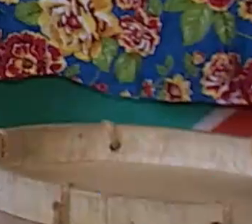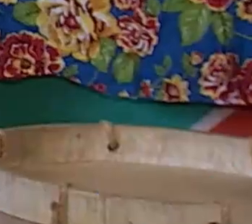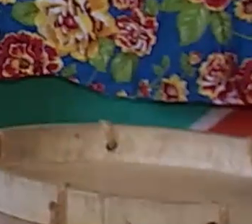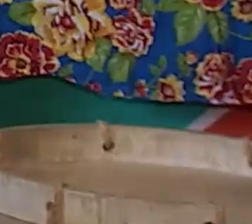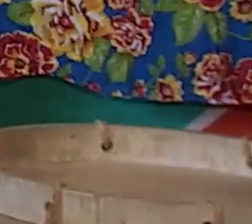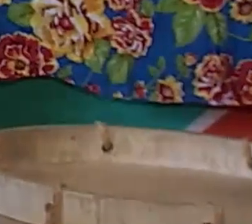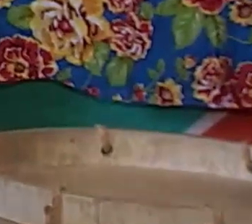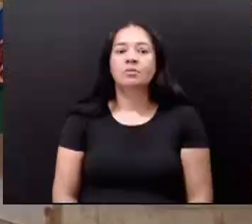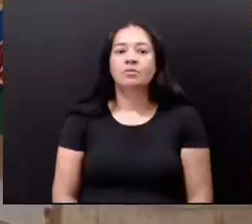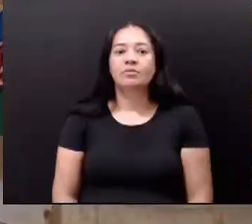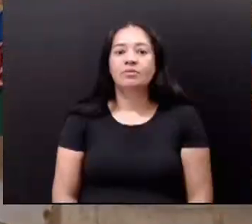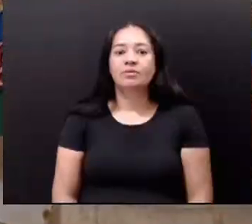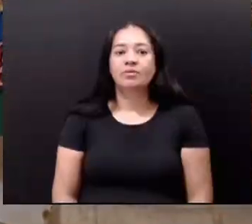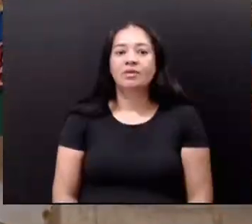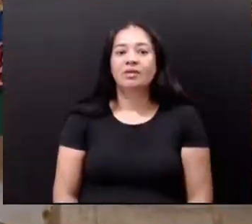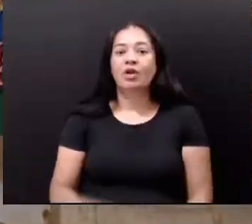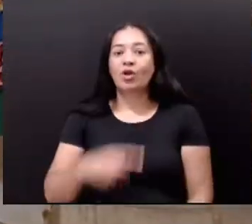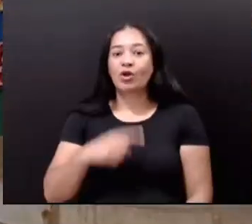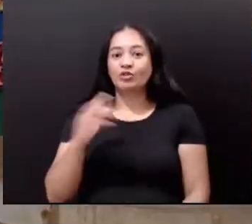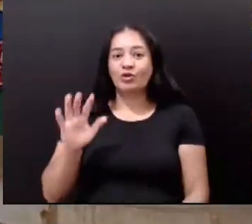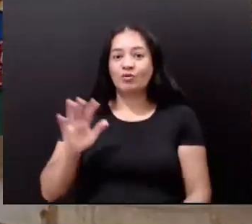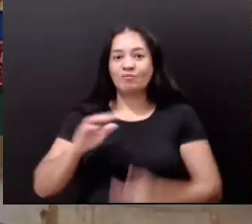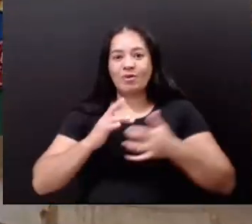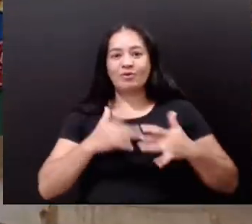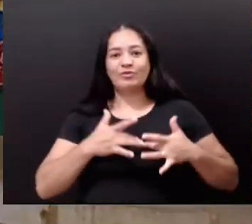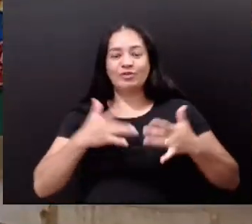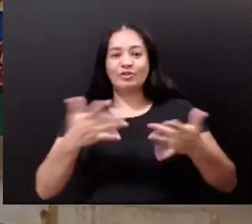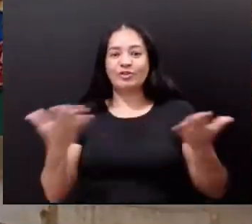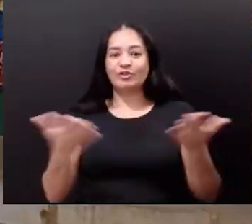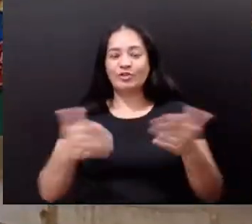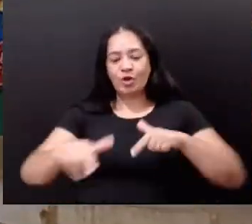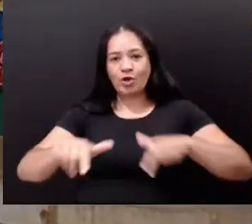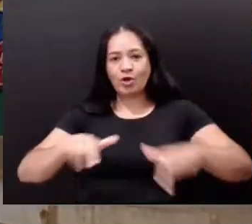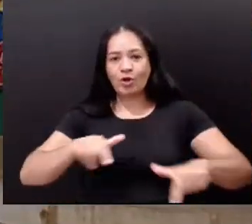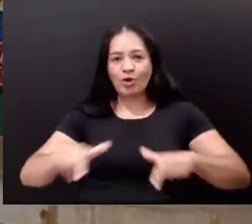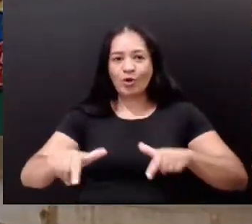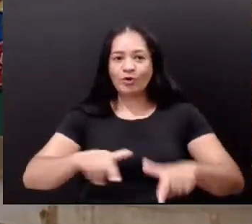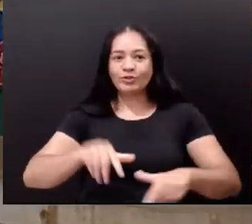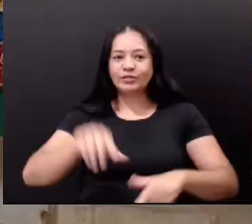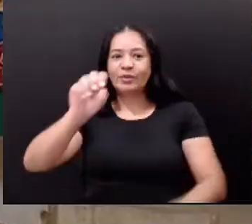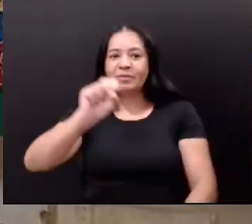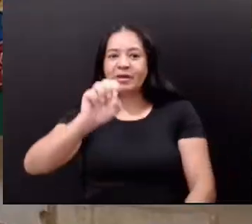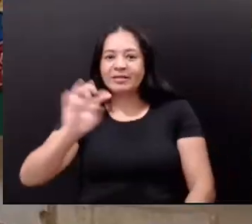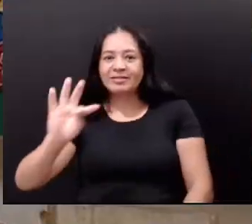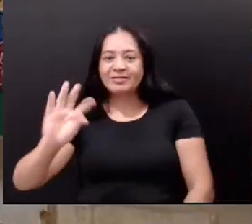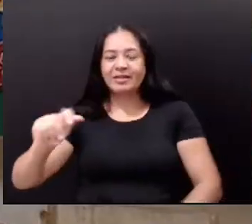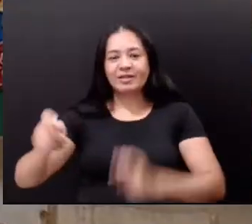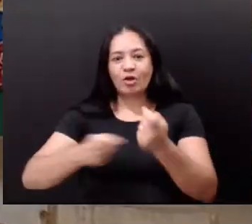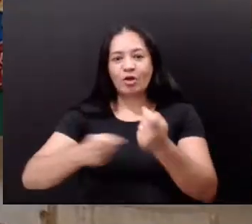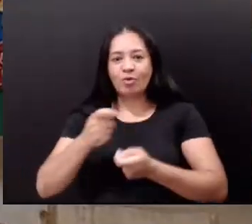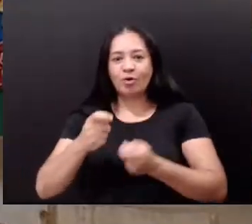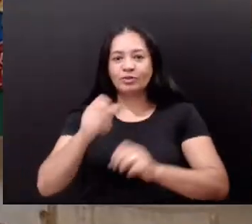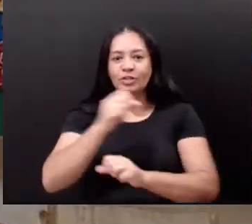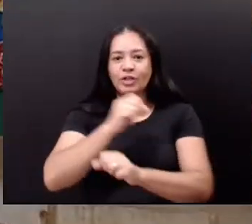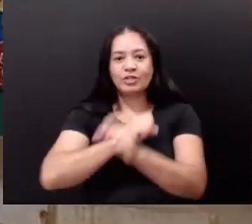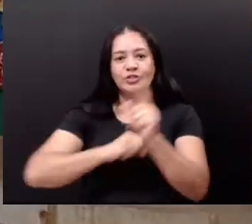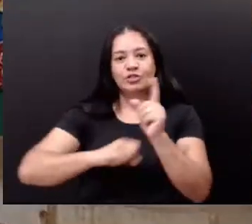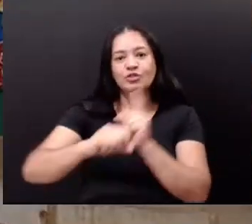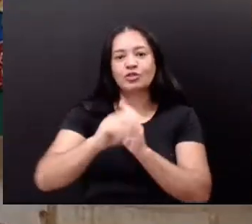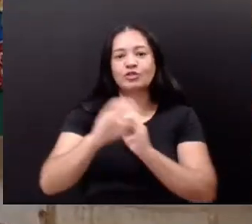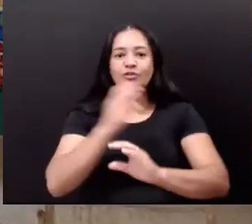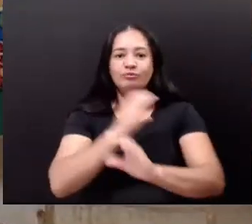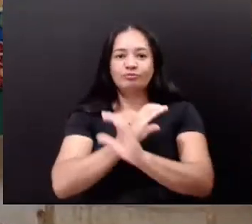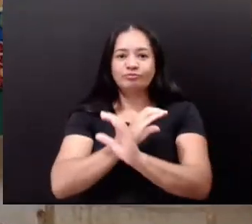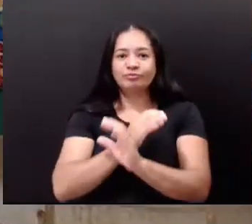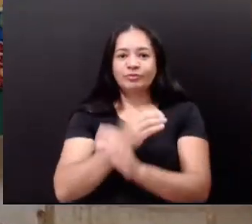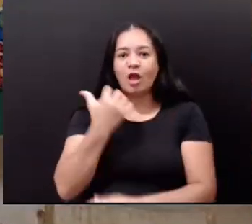E no Mãos Solidárias de hoje a gente vai conhecer o trabalho da SETA, uma organização da sociedade civil organizada sem fins lucrativos que